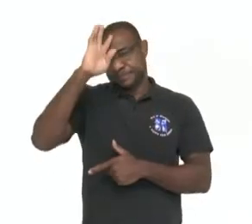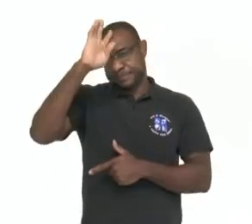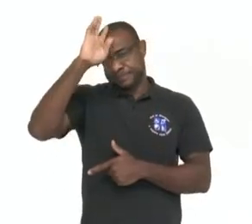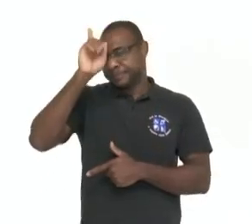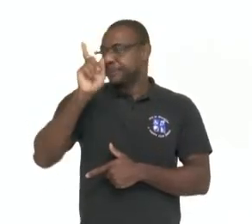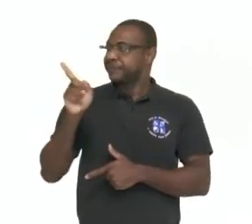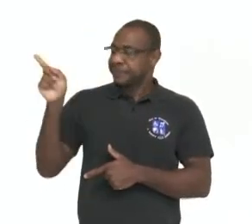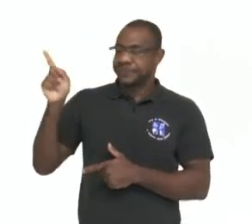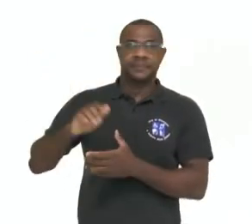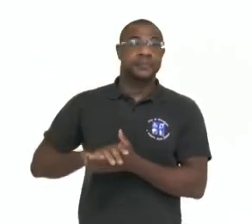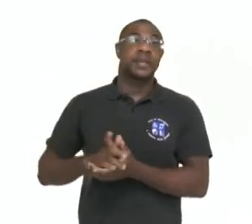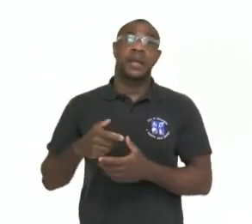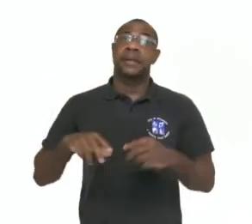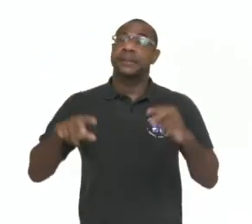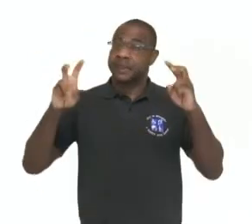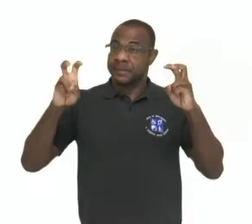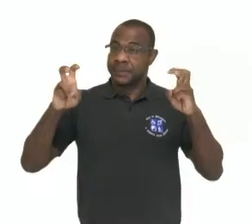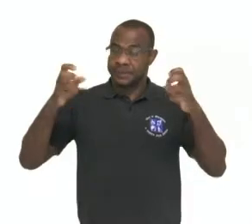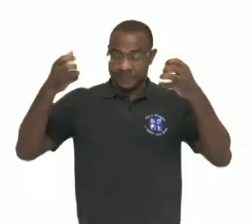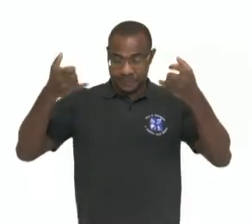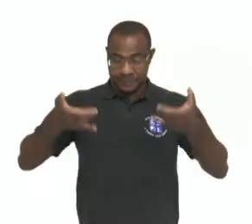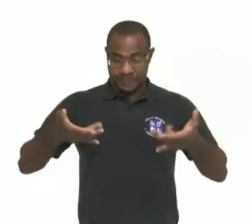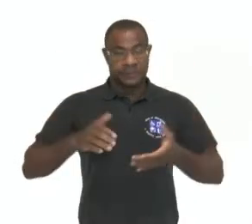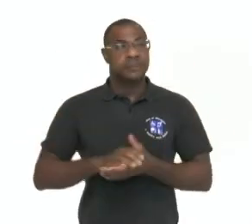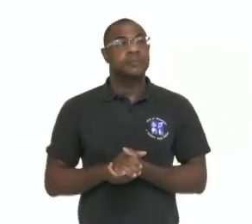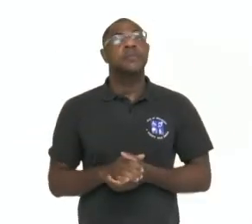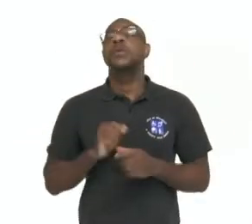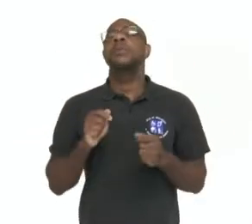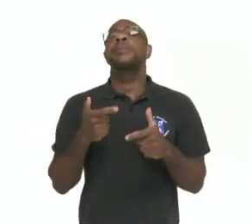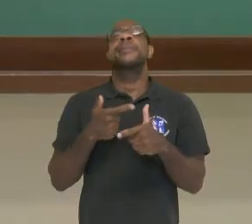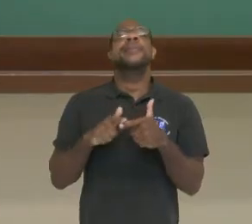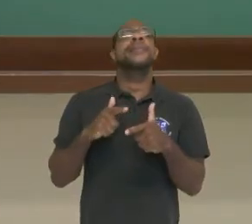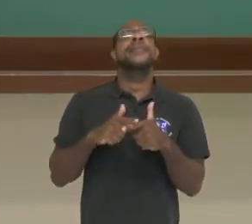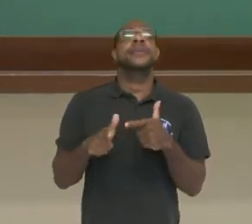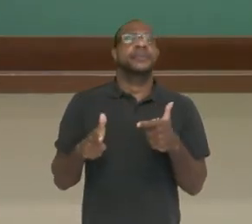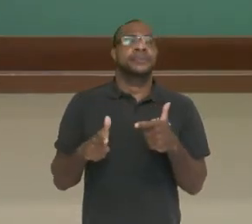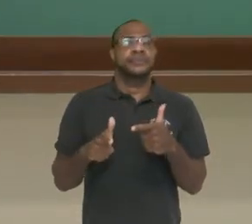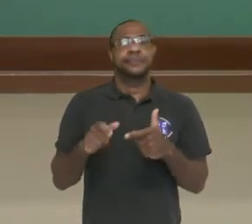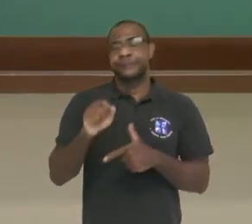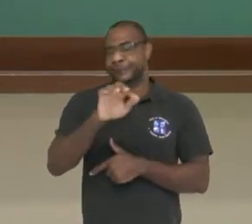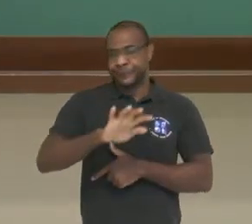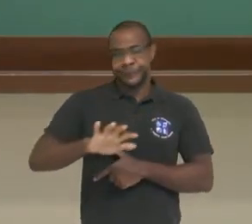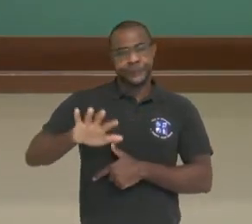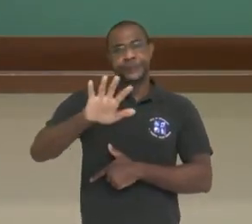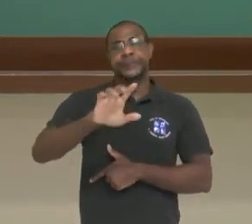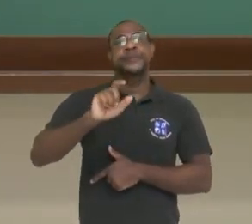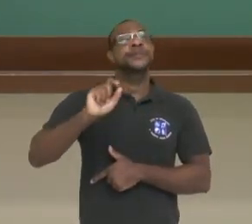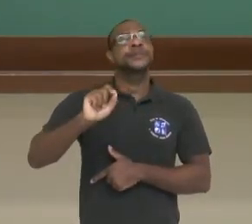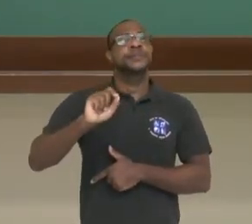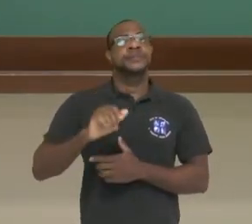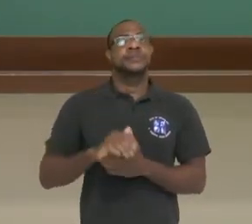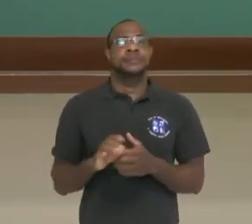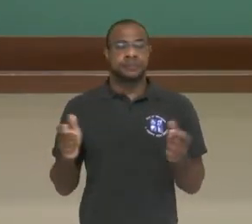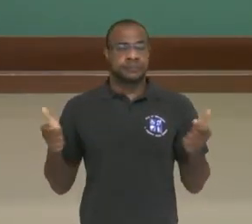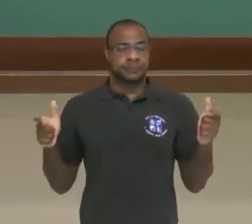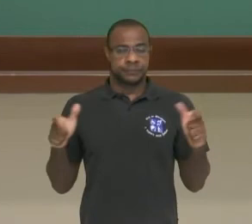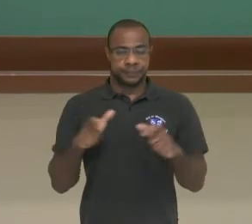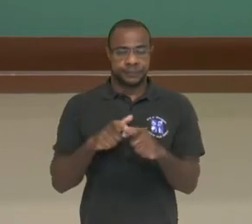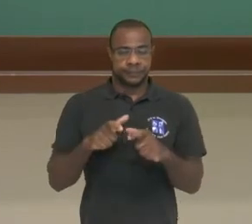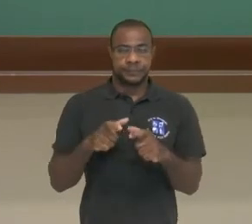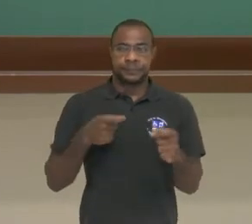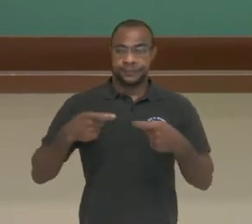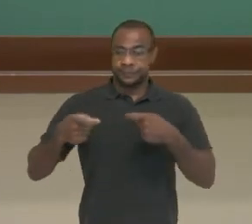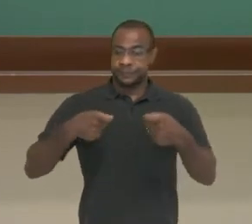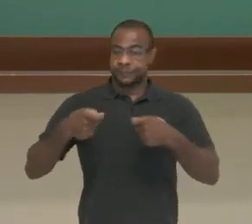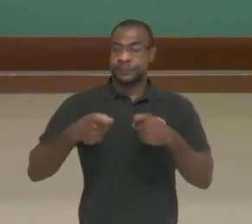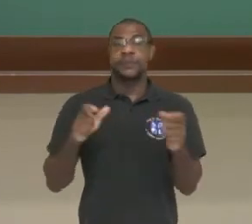para nós discutirmos um pouco. Então vamos lá, o que é essa crise, né? Em geral, diminuição das próprias guerras, e temos